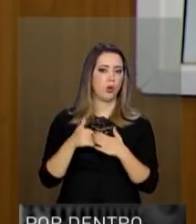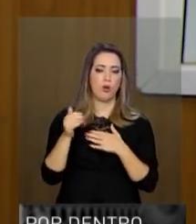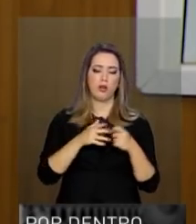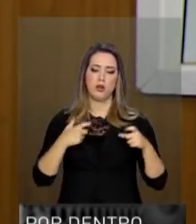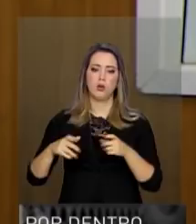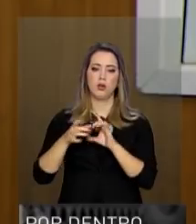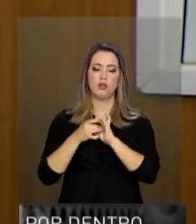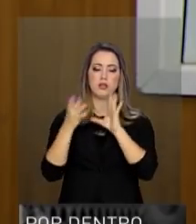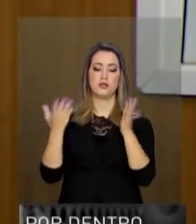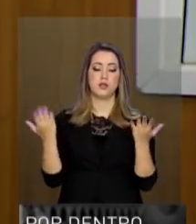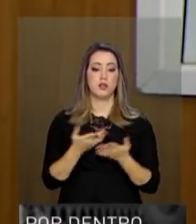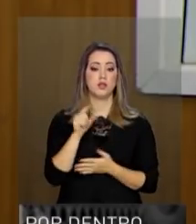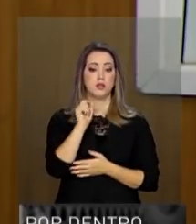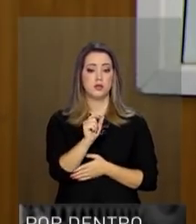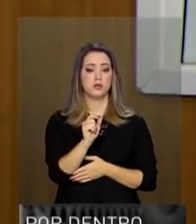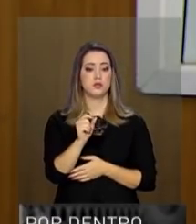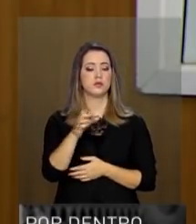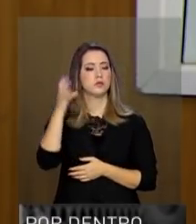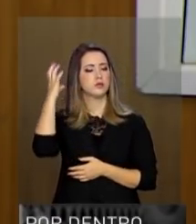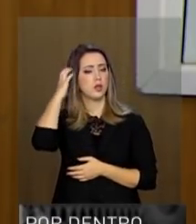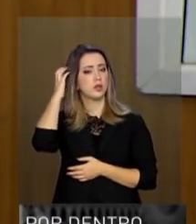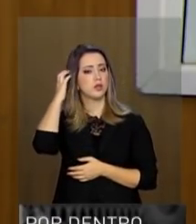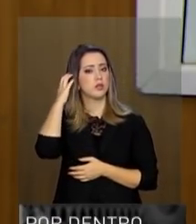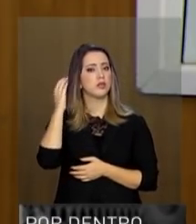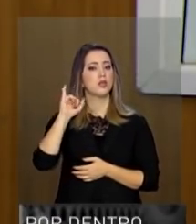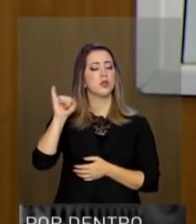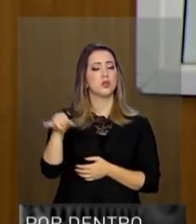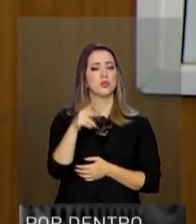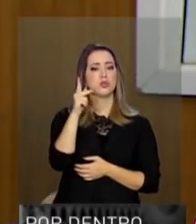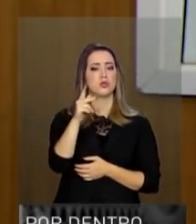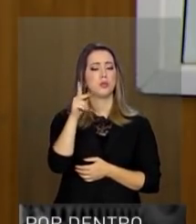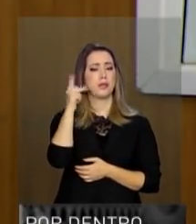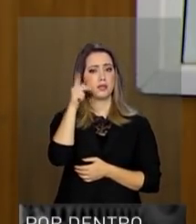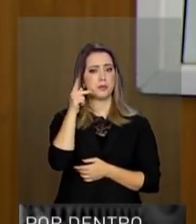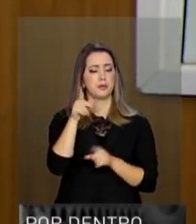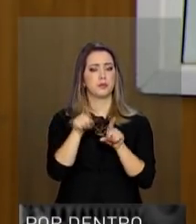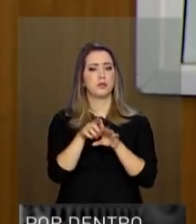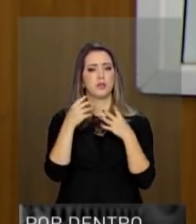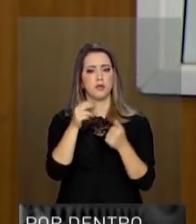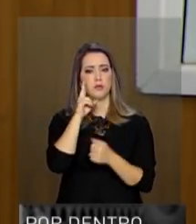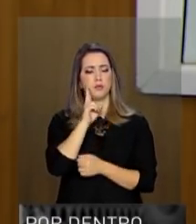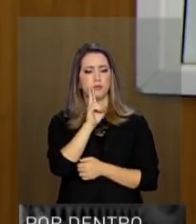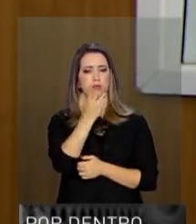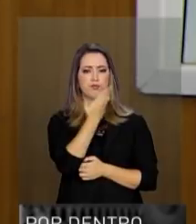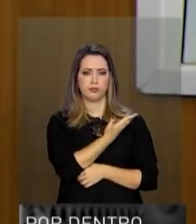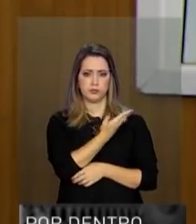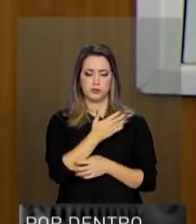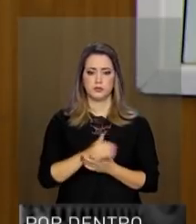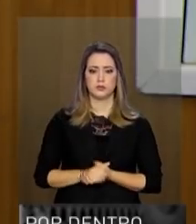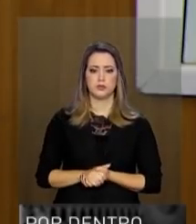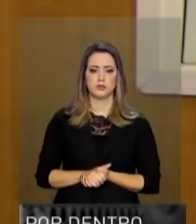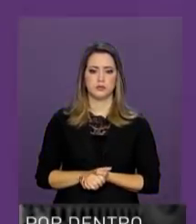vai chamar a participação da Rádio Mangabeira FM de João Pessoa, na Paraíba. Vamos então ouvir a pergunta da Luíse